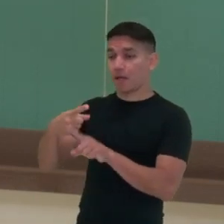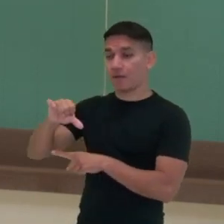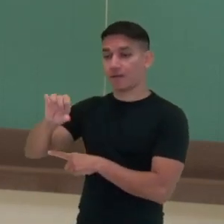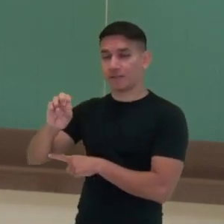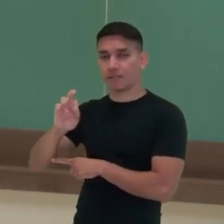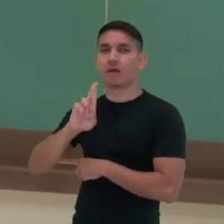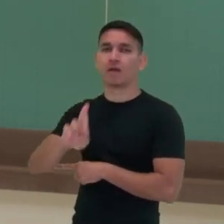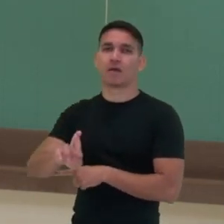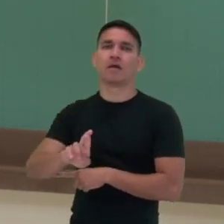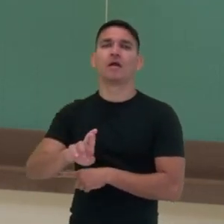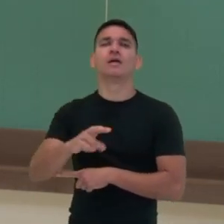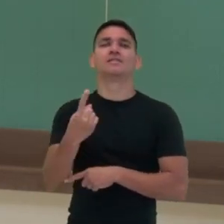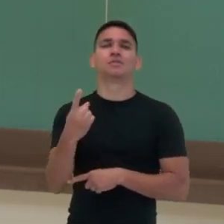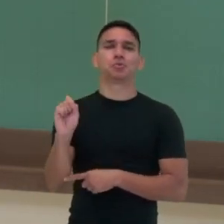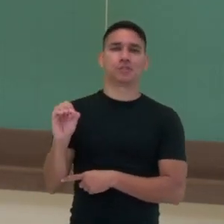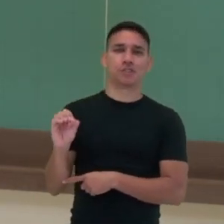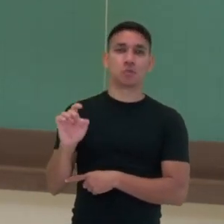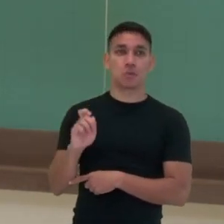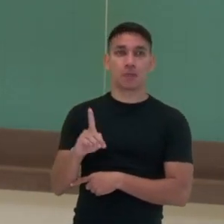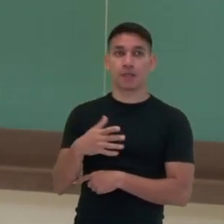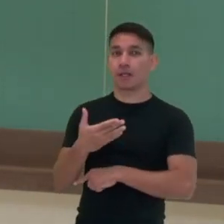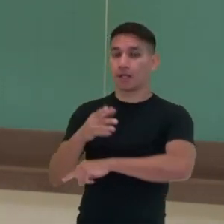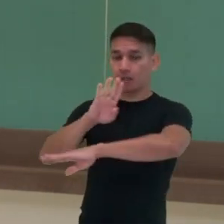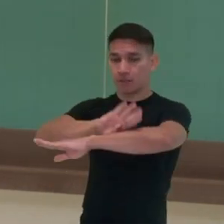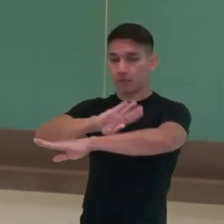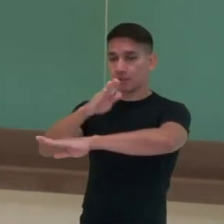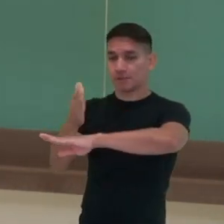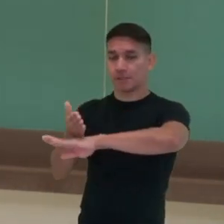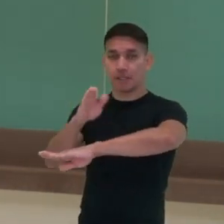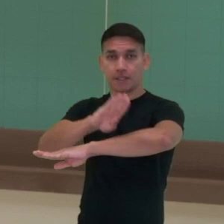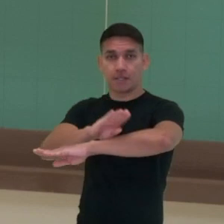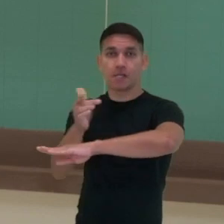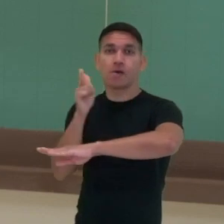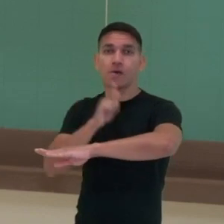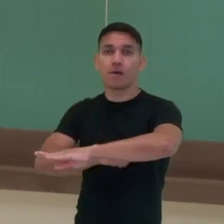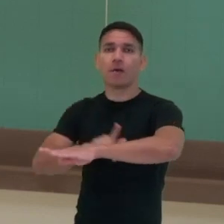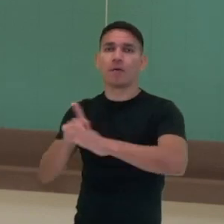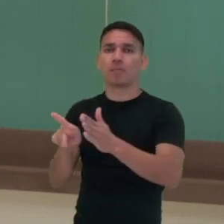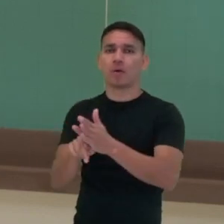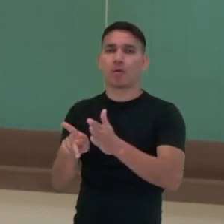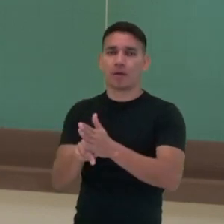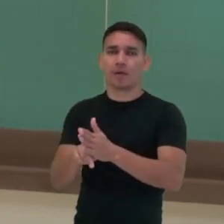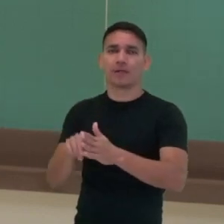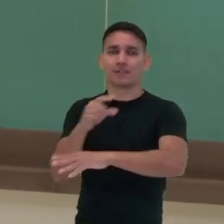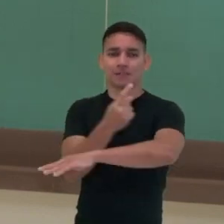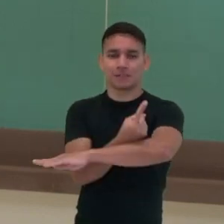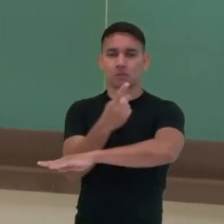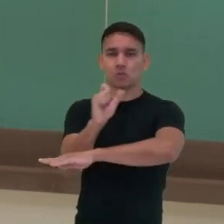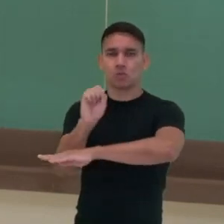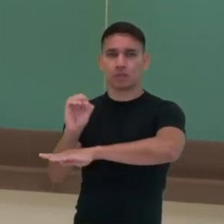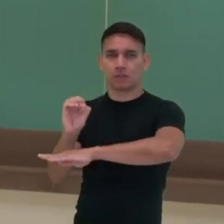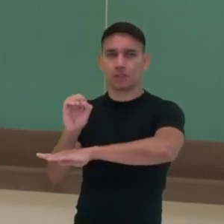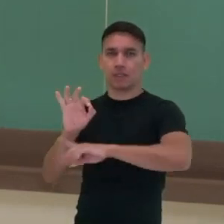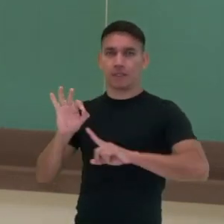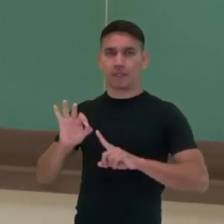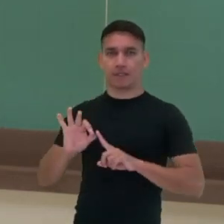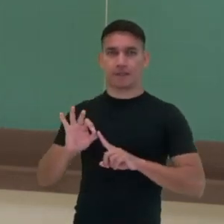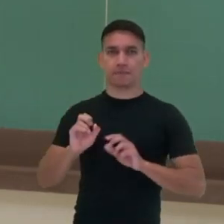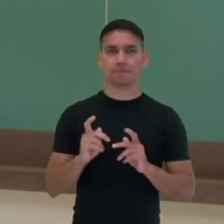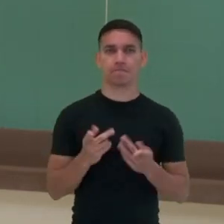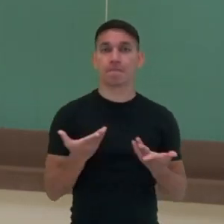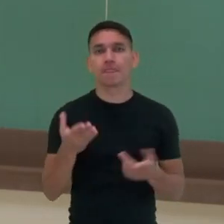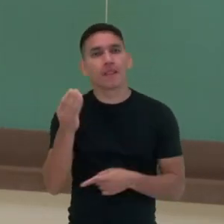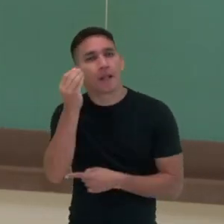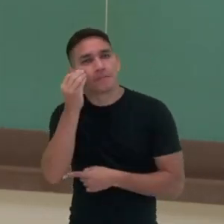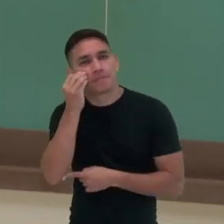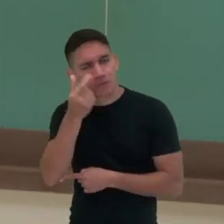tá bom? Beleza? Então, aqui ele forma exatamente ali esse ângulozinho de 180 graus, tá bom? E que tal a